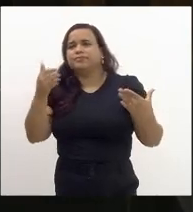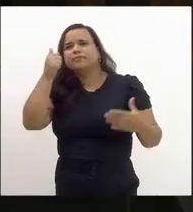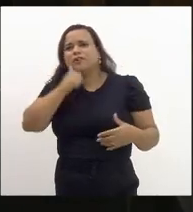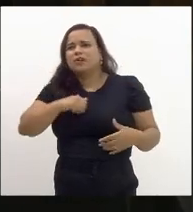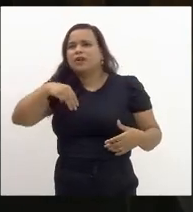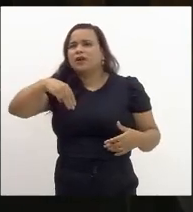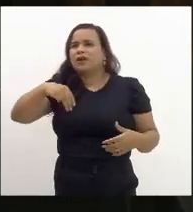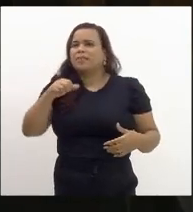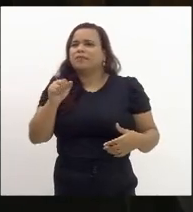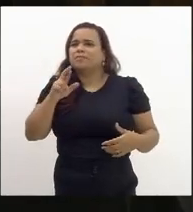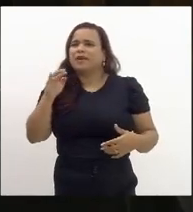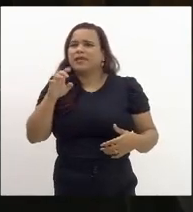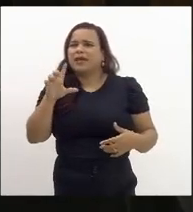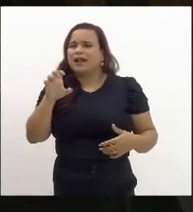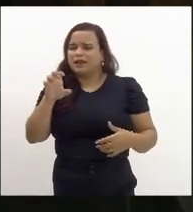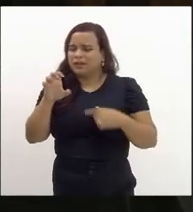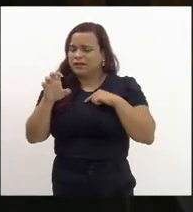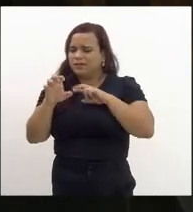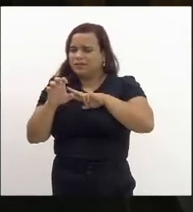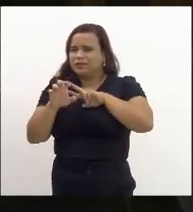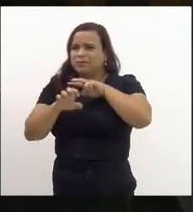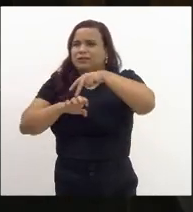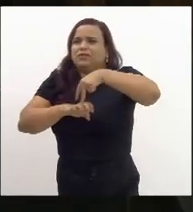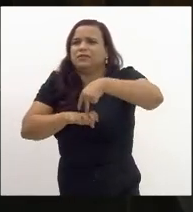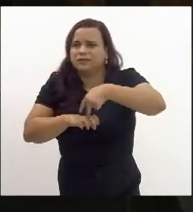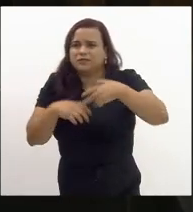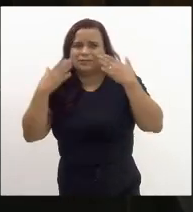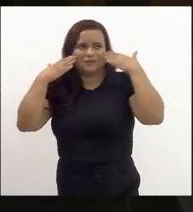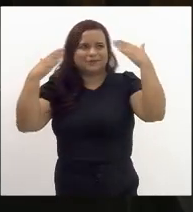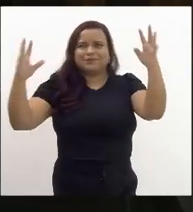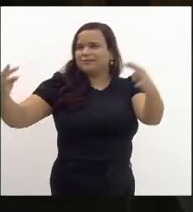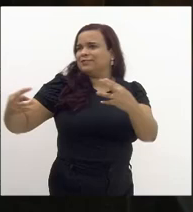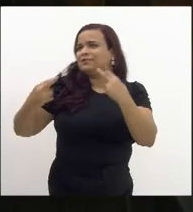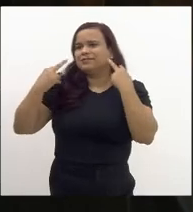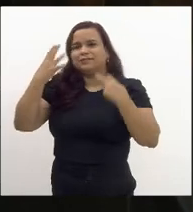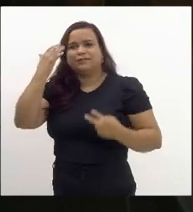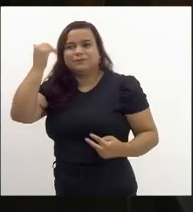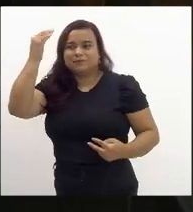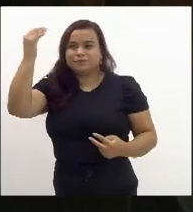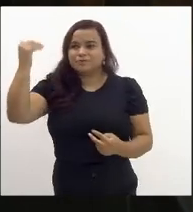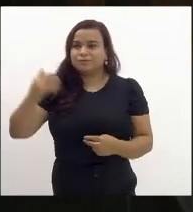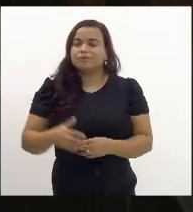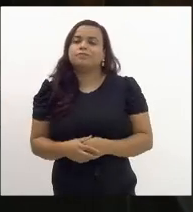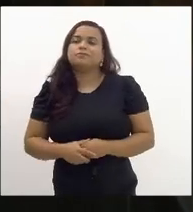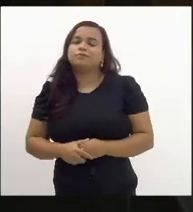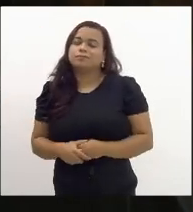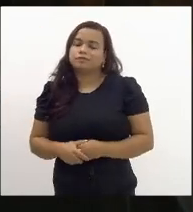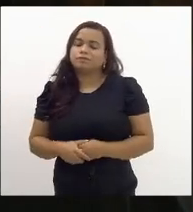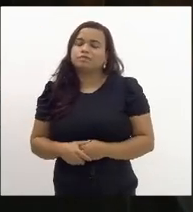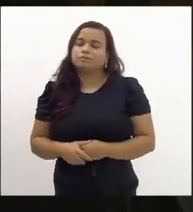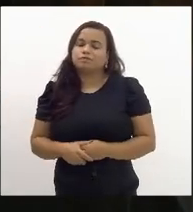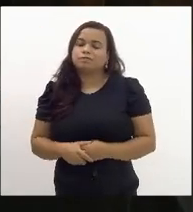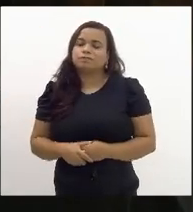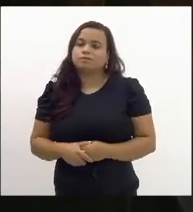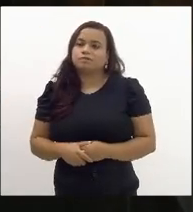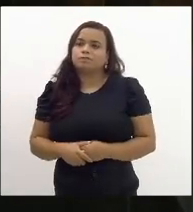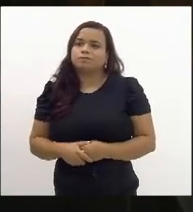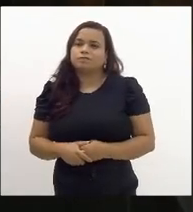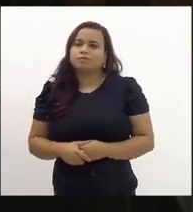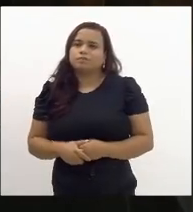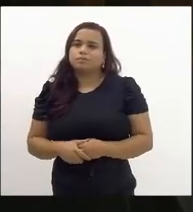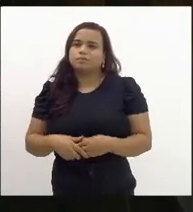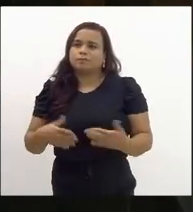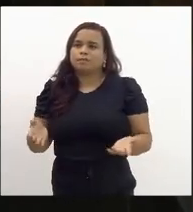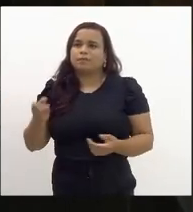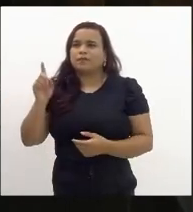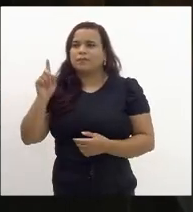escada eleitoral, usar o seu caixão como palanque eleitoral. O Zé do Caixão do